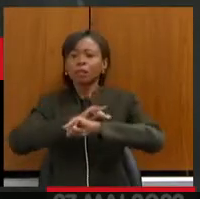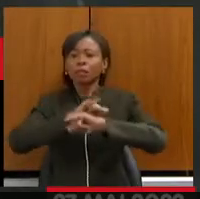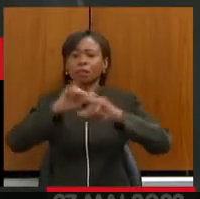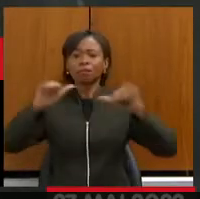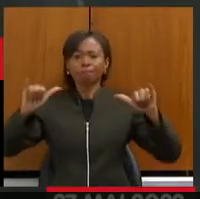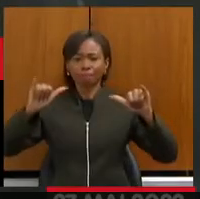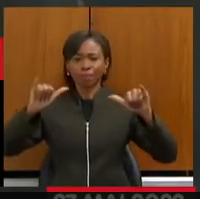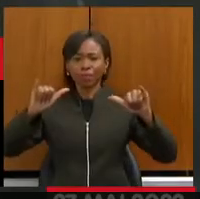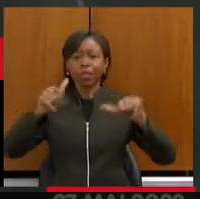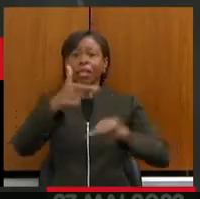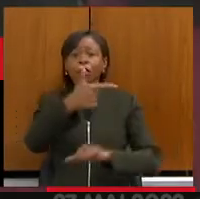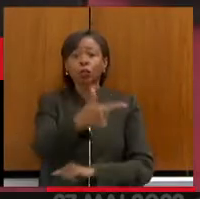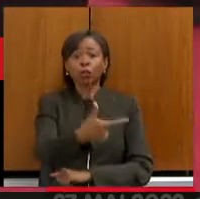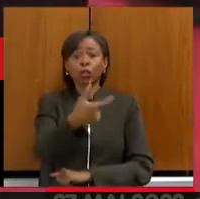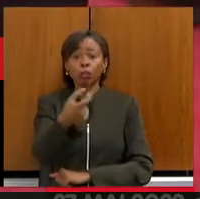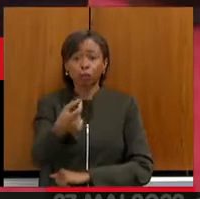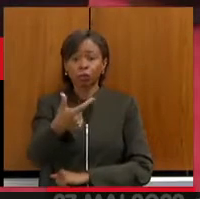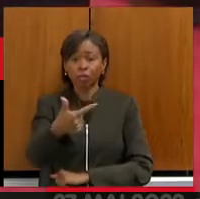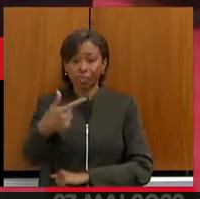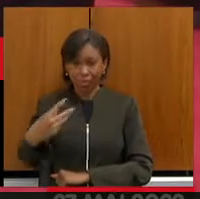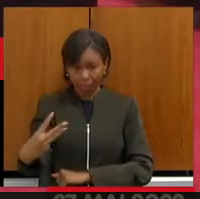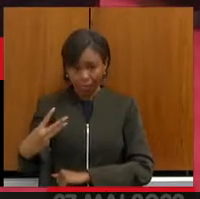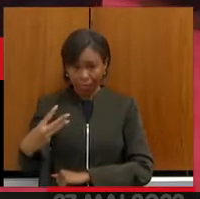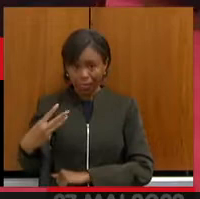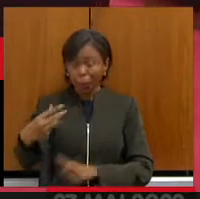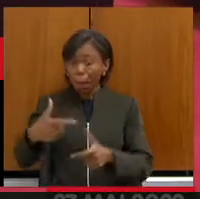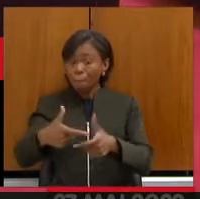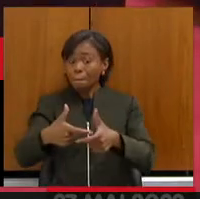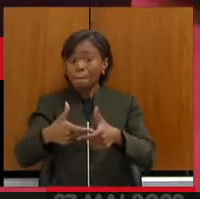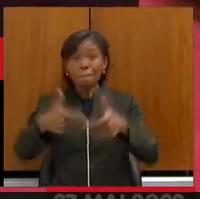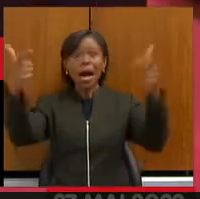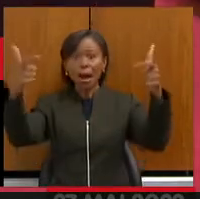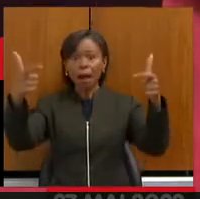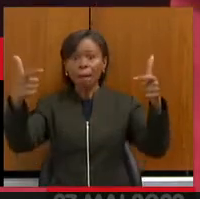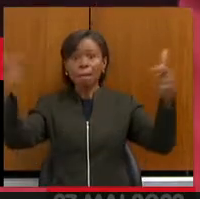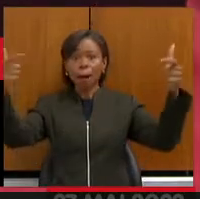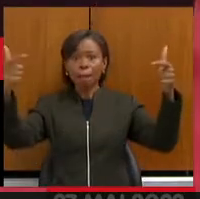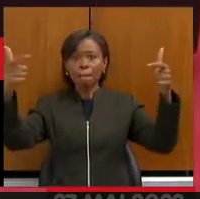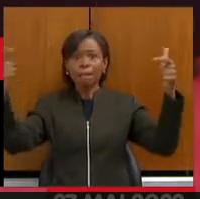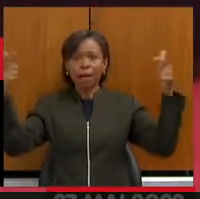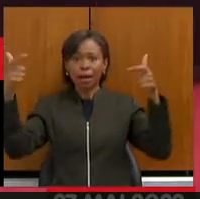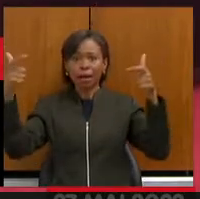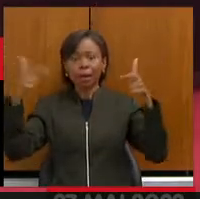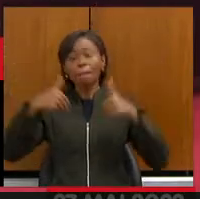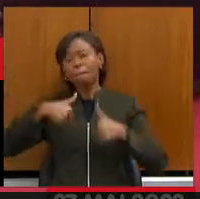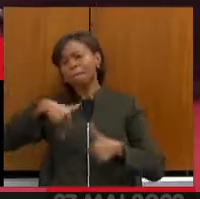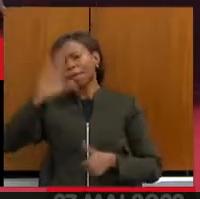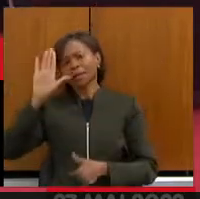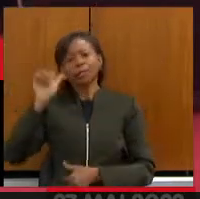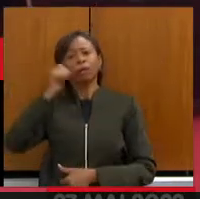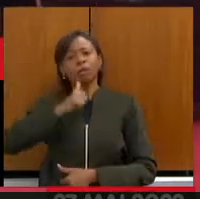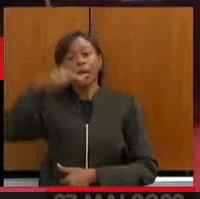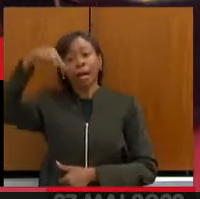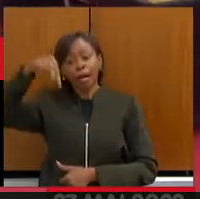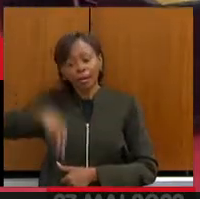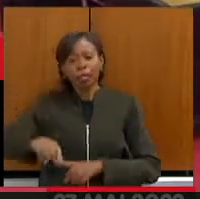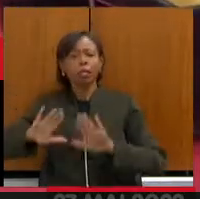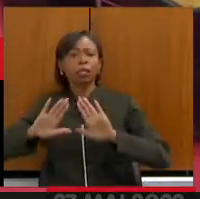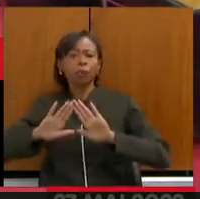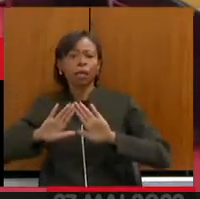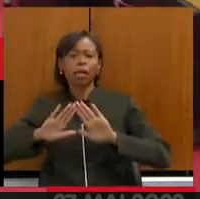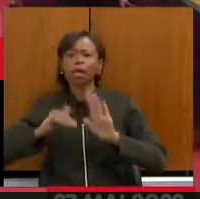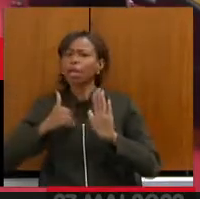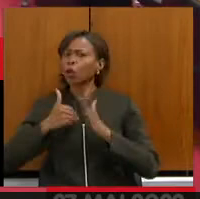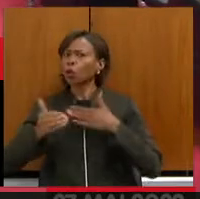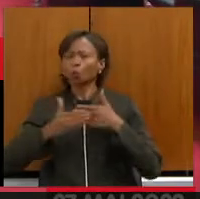que em 2023 teremos mais mulheres aqui aqui em todos os lugares porque nosso